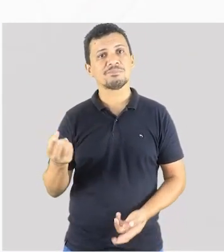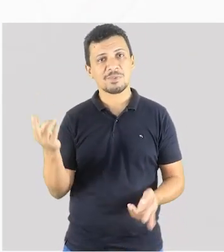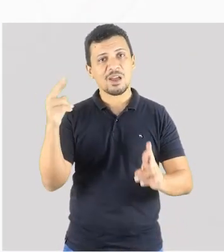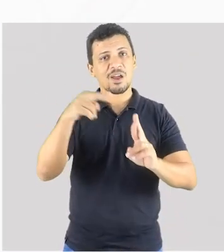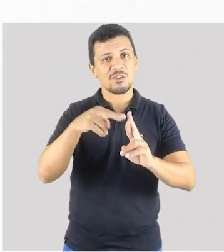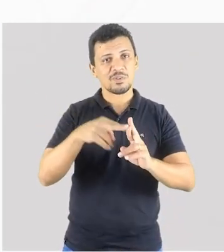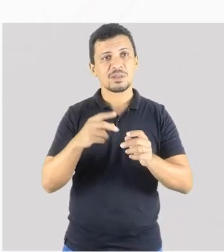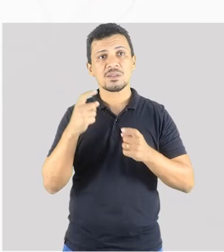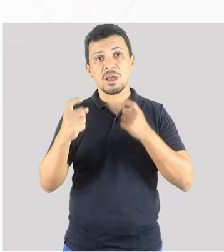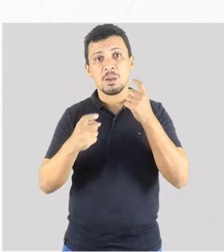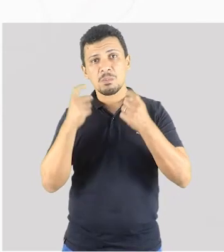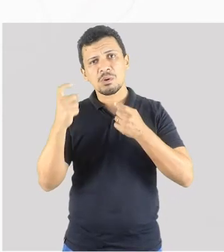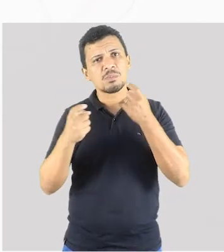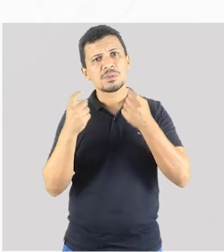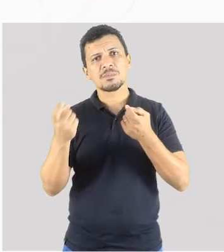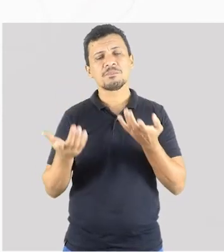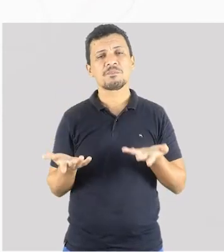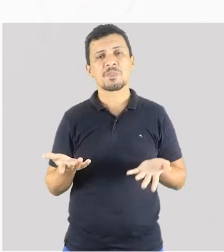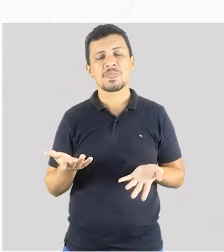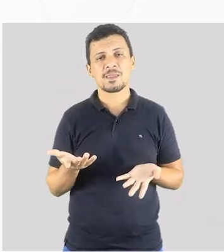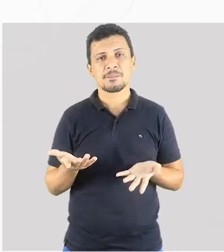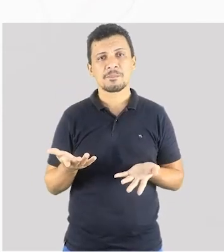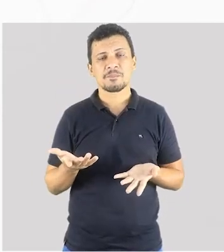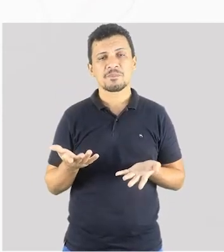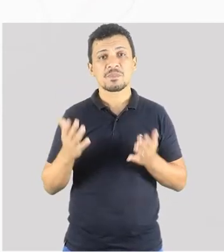com a questão